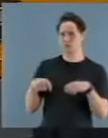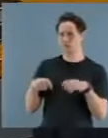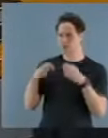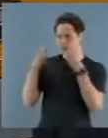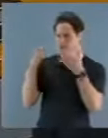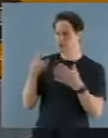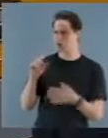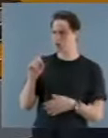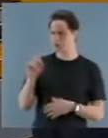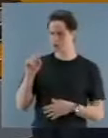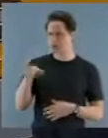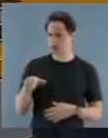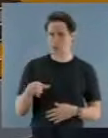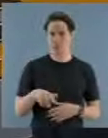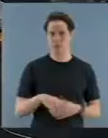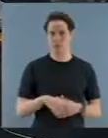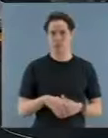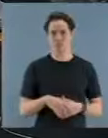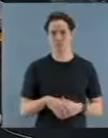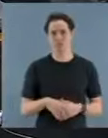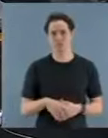CGMOB, o que é? Posso.